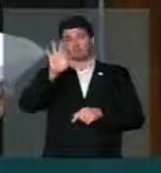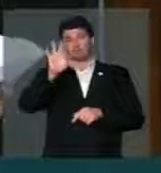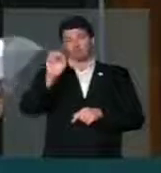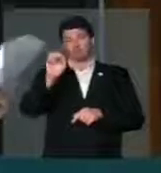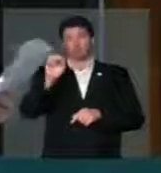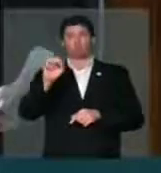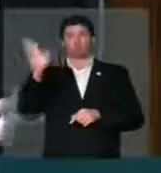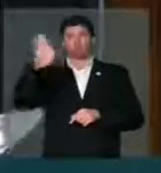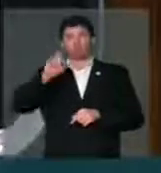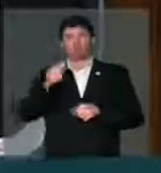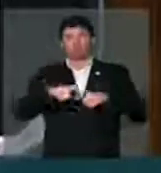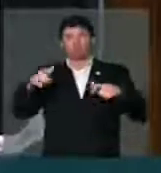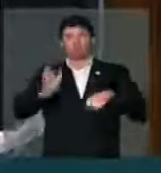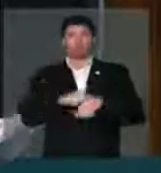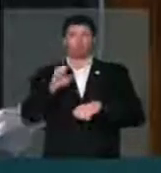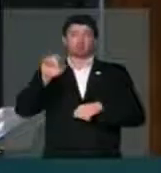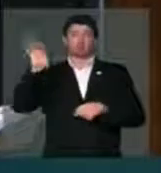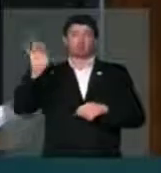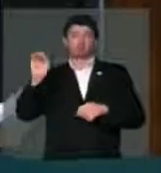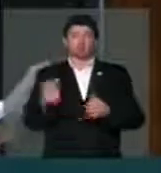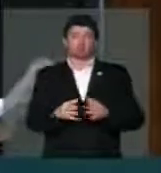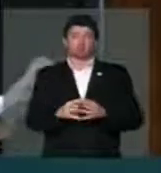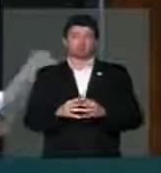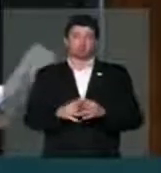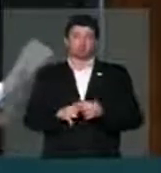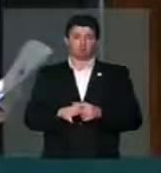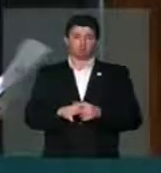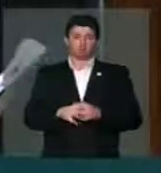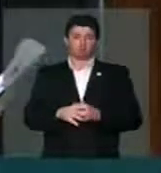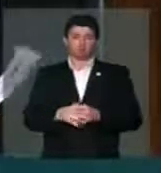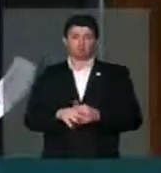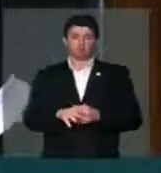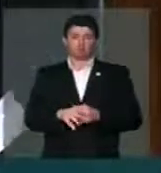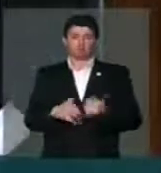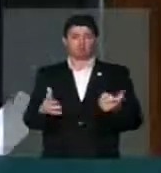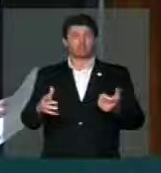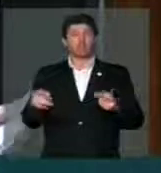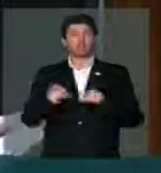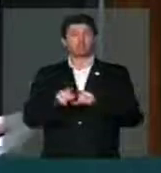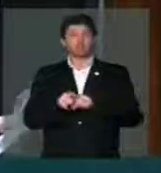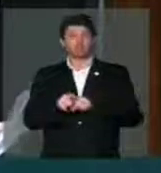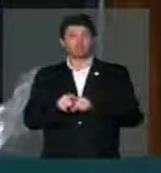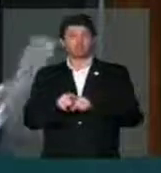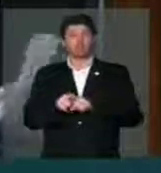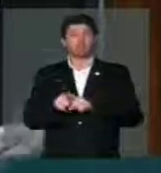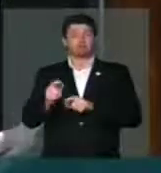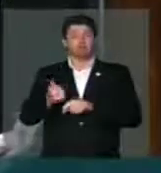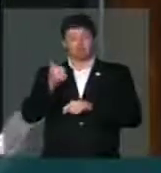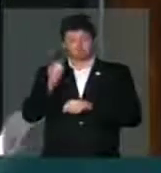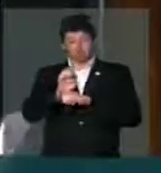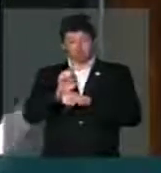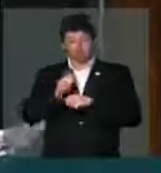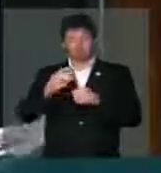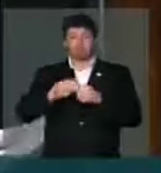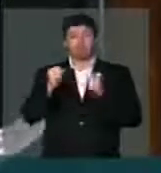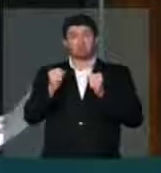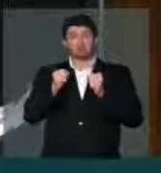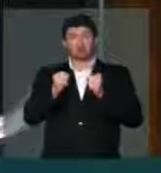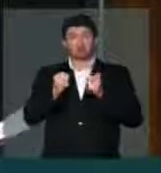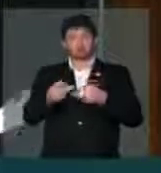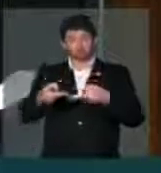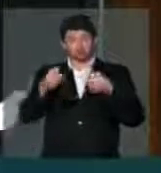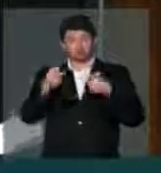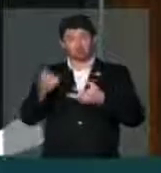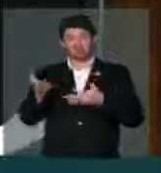país. Outra questão também que está colocada no nosso planejamento é a possibilidade de que estados e municípios possam cobrar pelos